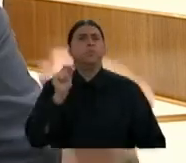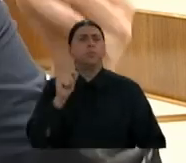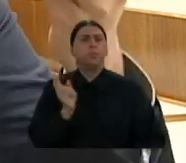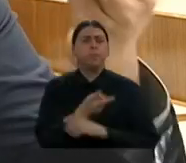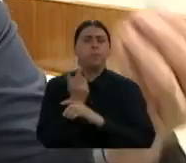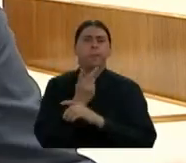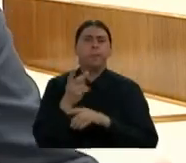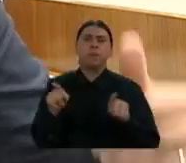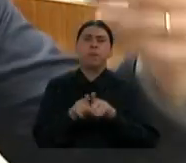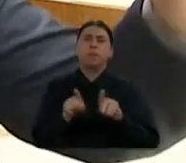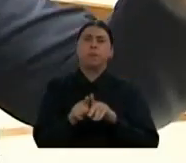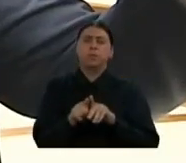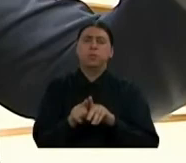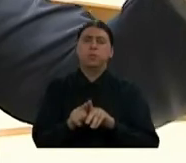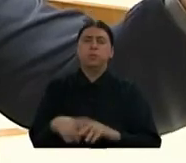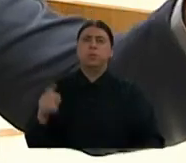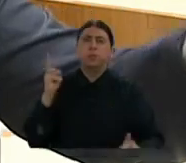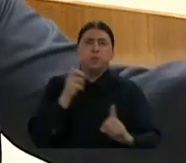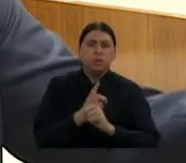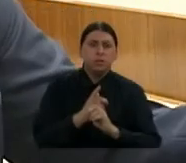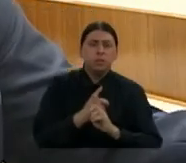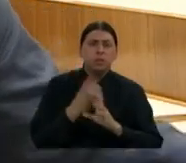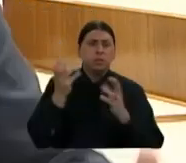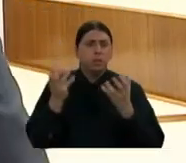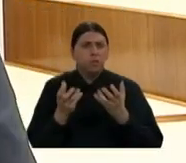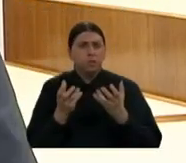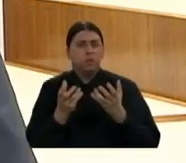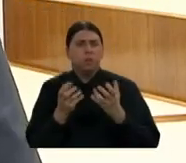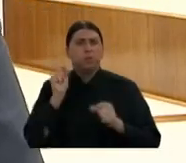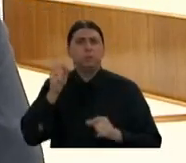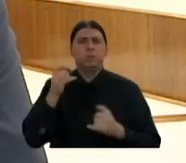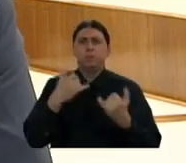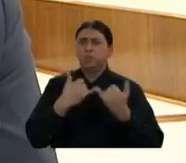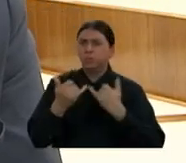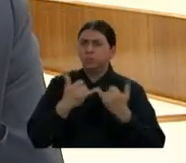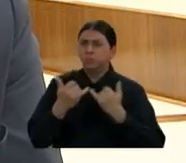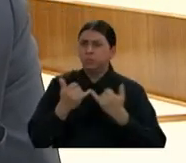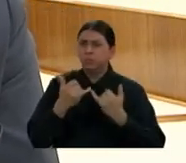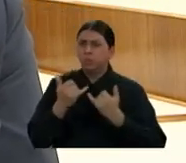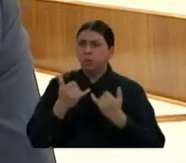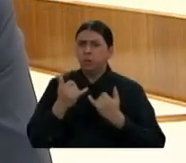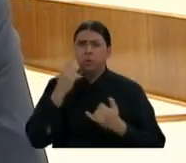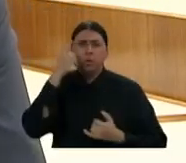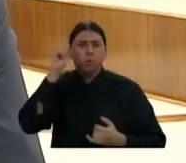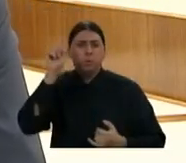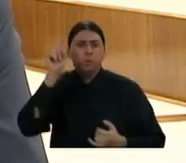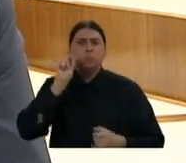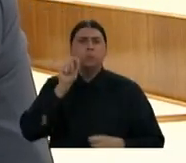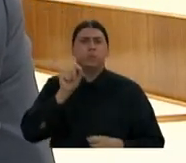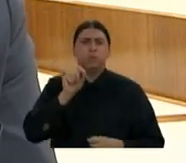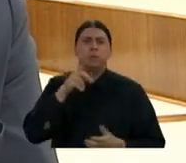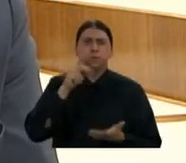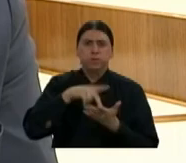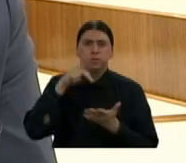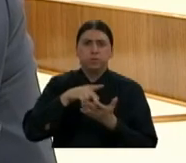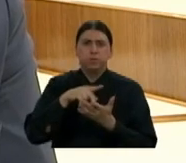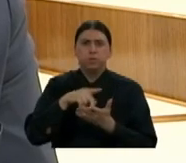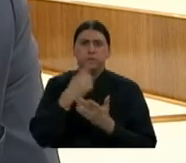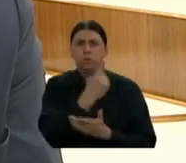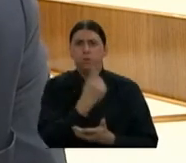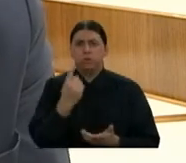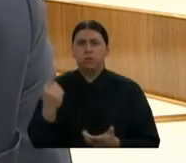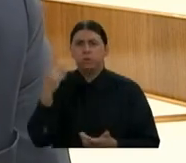se busca alguns exemplos concretos de pessoas que